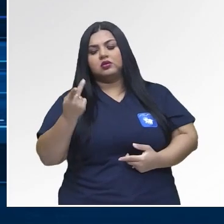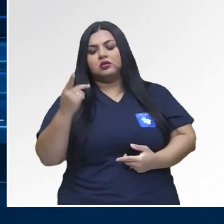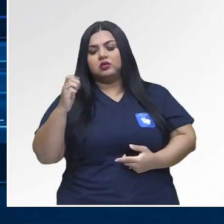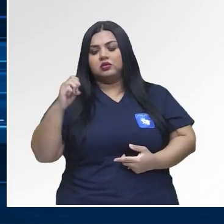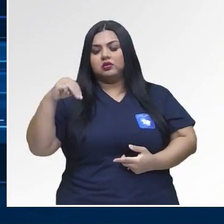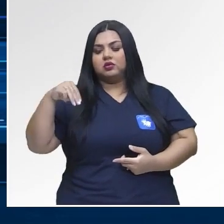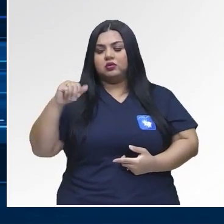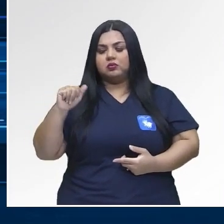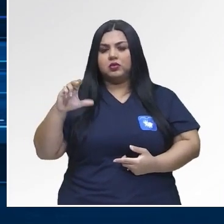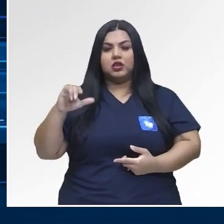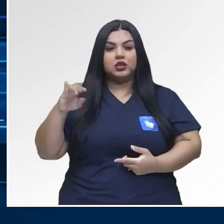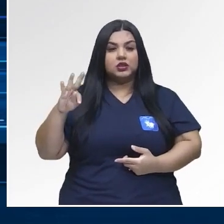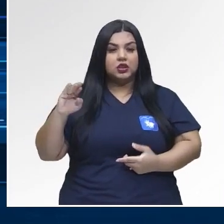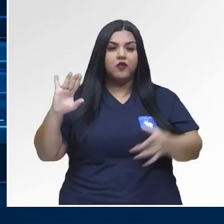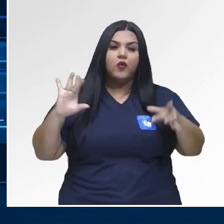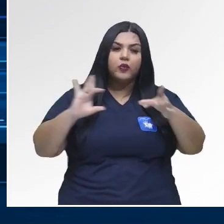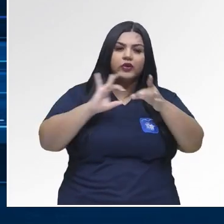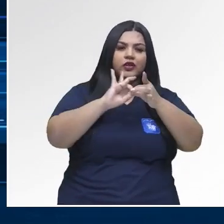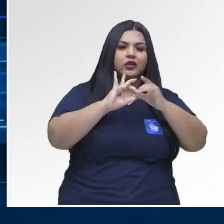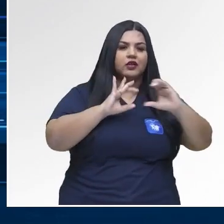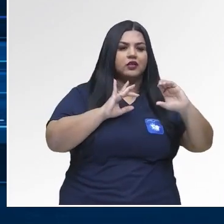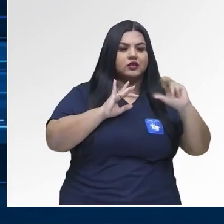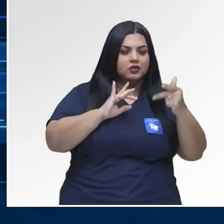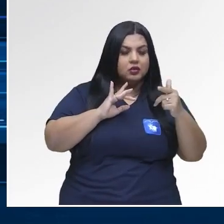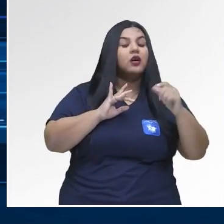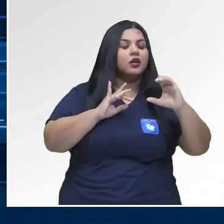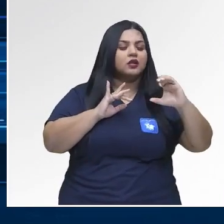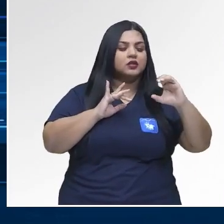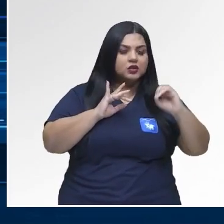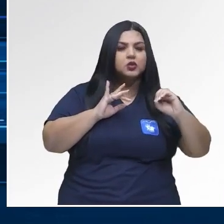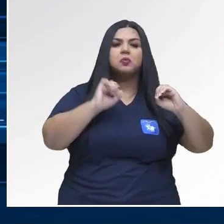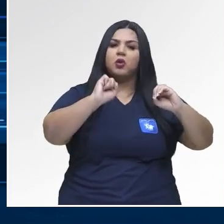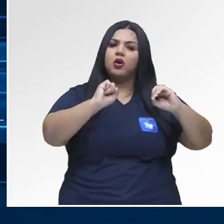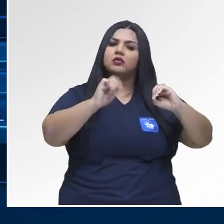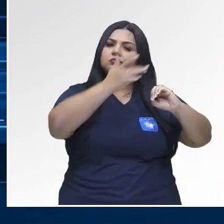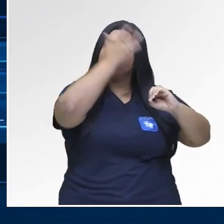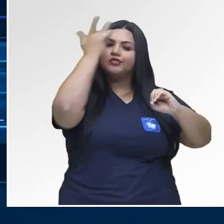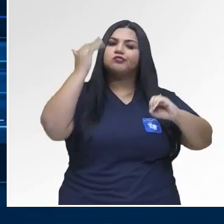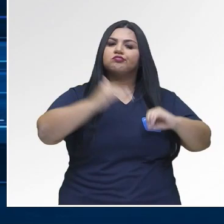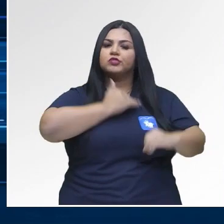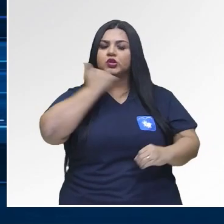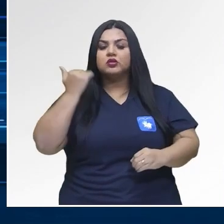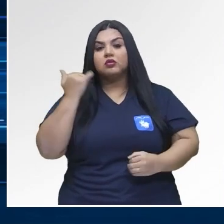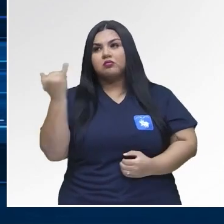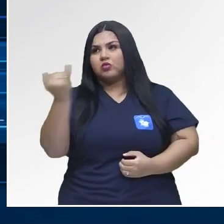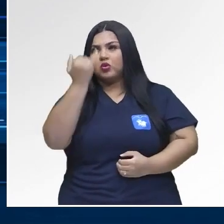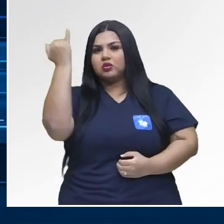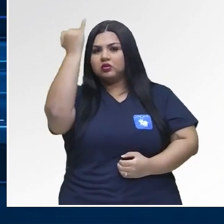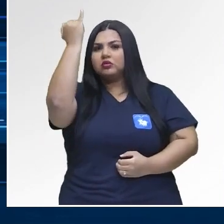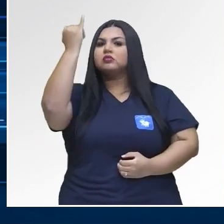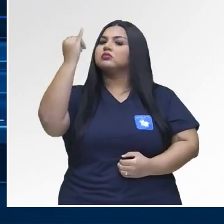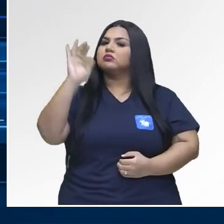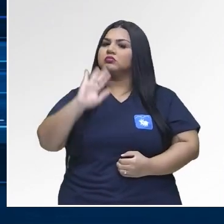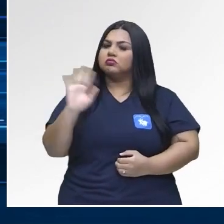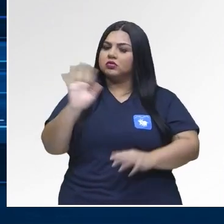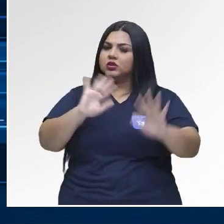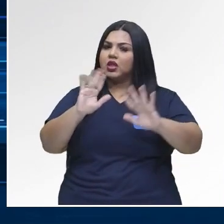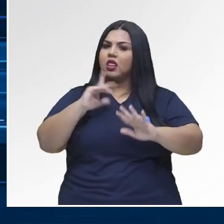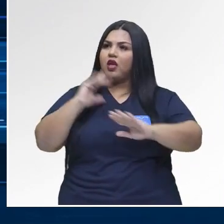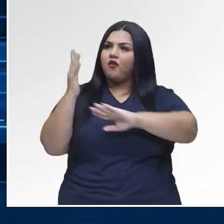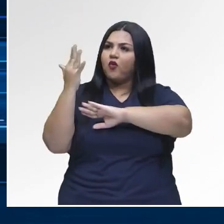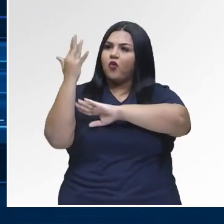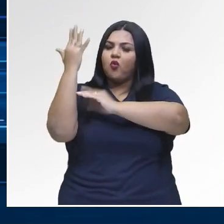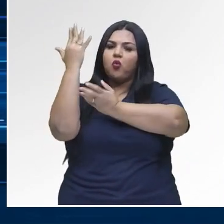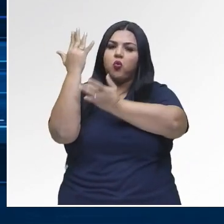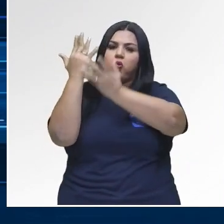de carbono e aí ela pode vir a falecer, tá? Então, é importante a gente não ficar em ambientes que tenham fumaça,